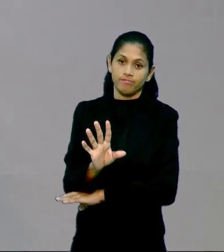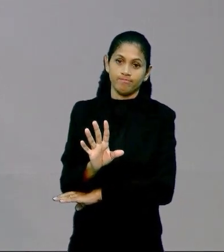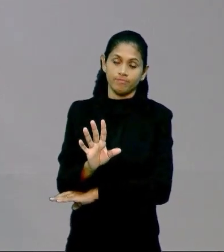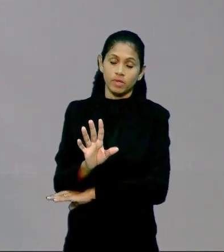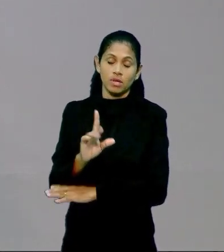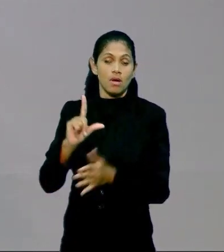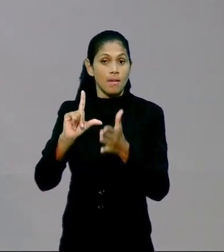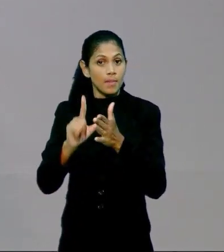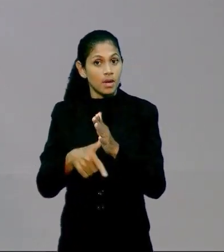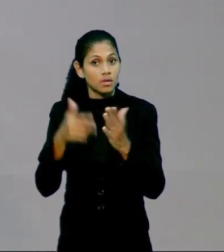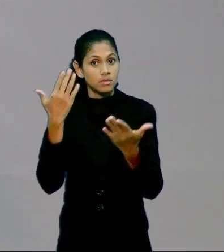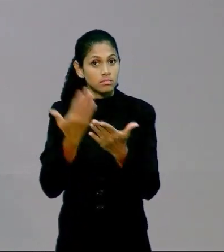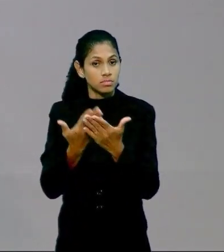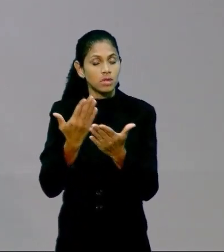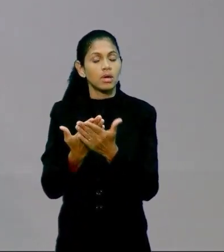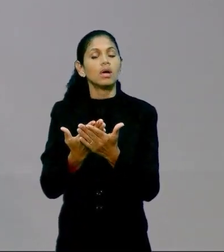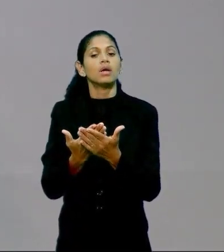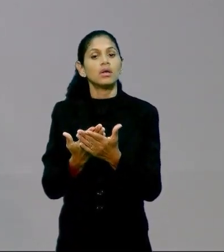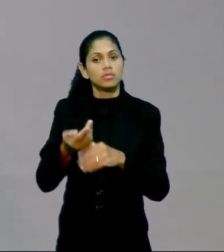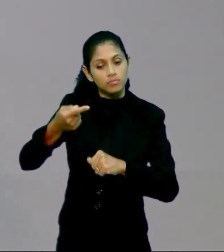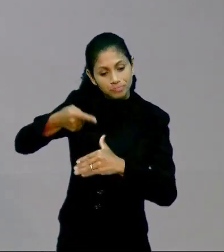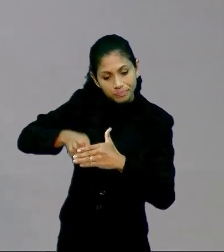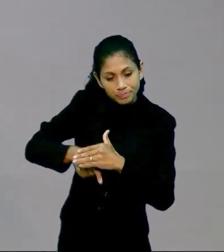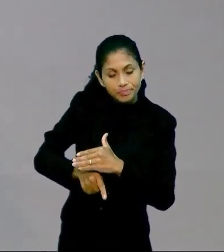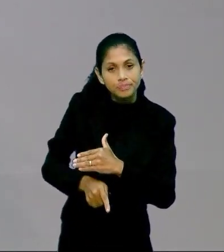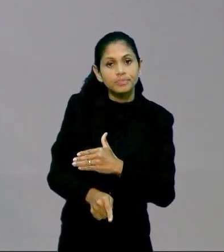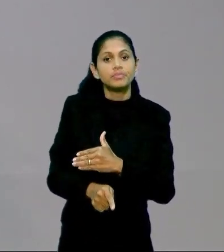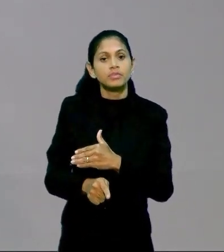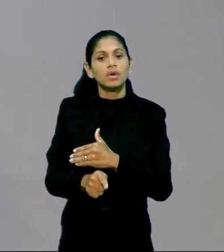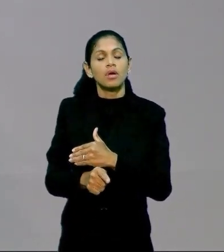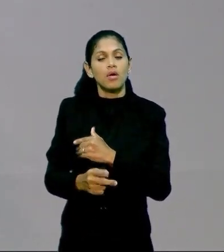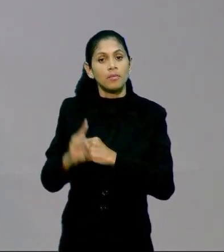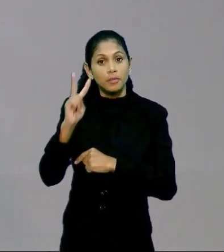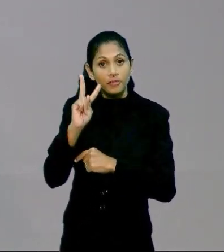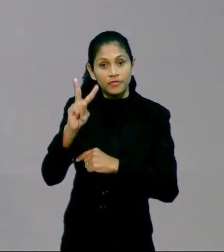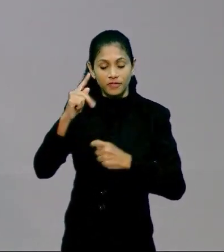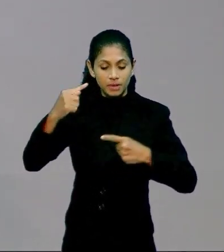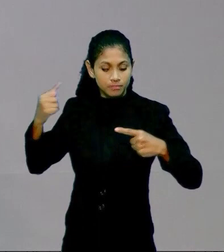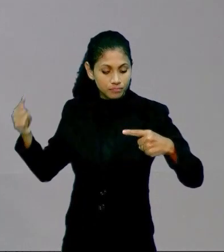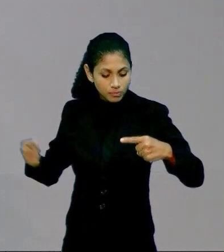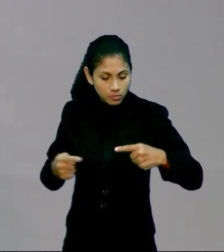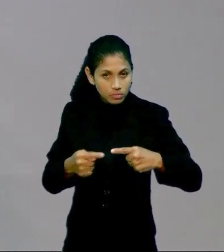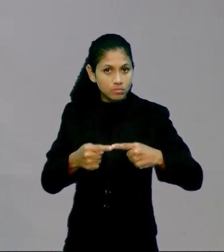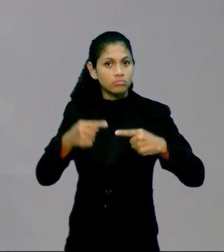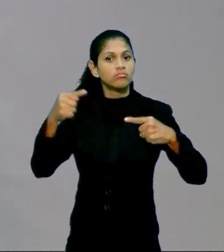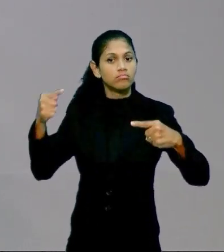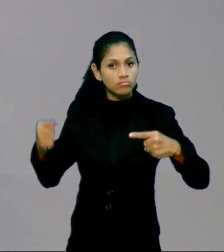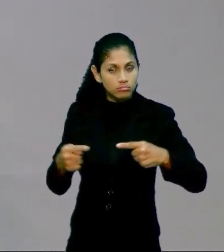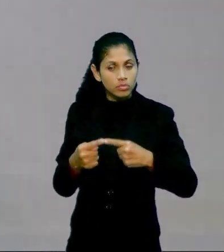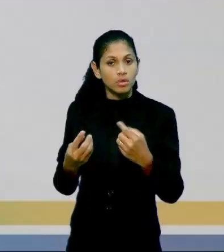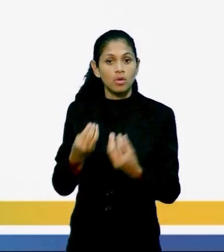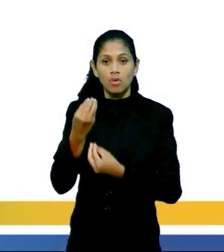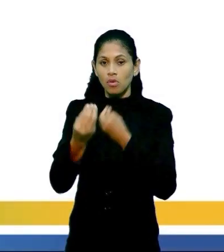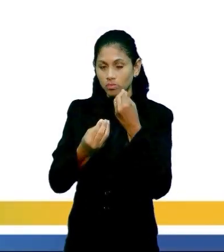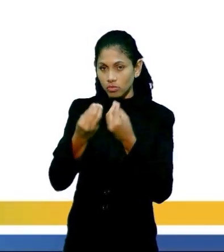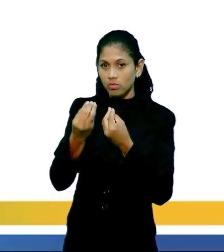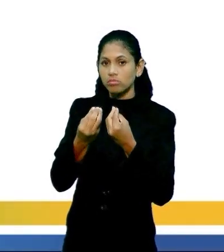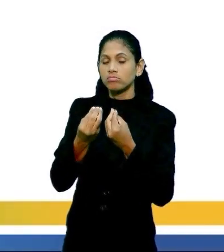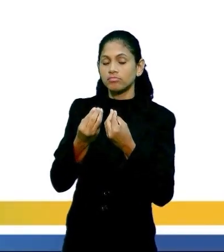na nossa próxima aula, aí, de fato, nós vamos ver ligação por ligação e como é que funciona cada uma delas. Vamos